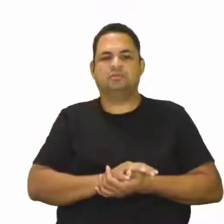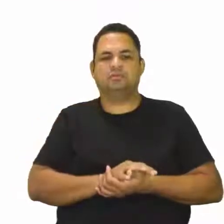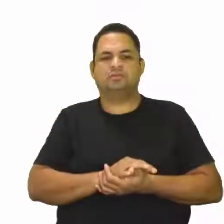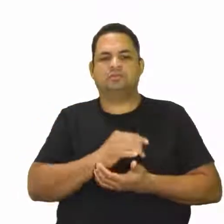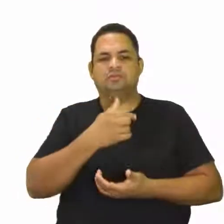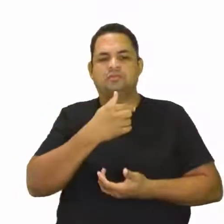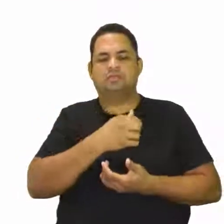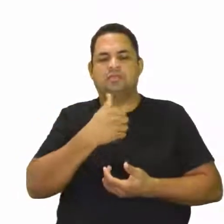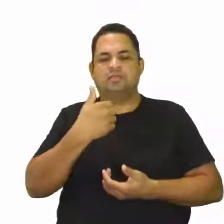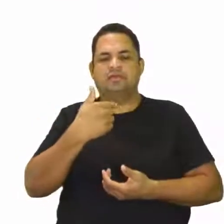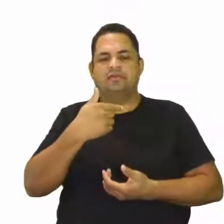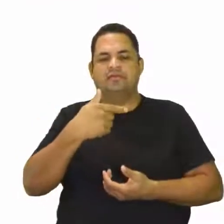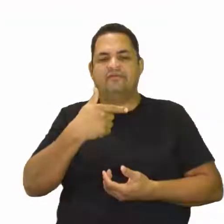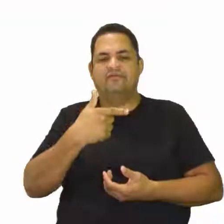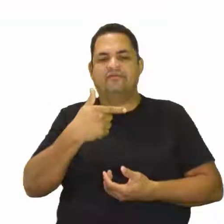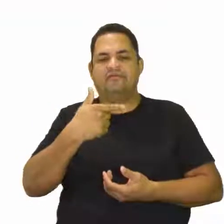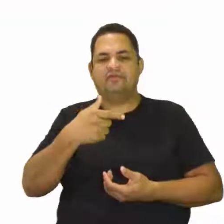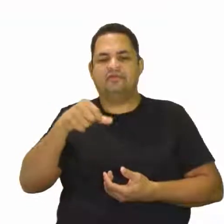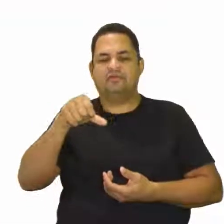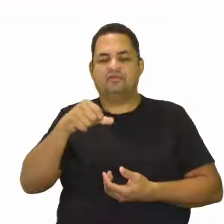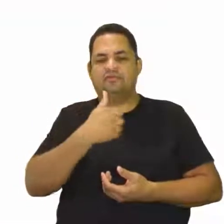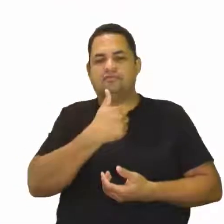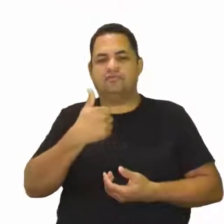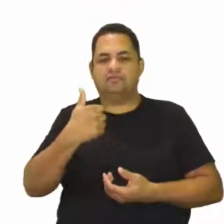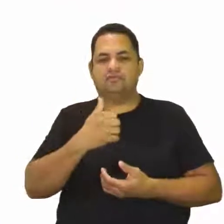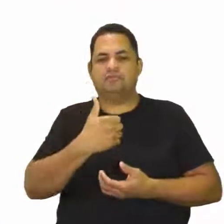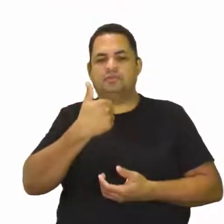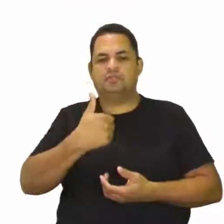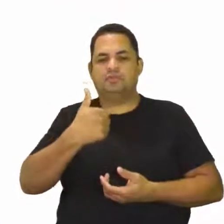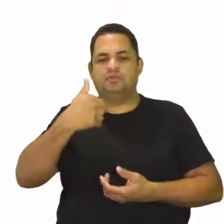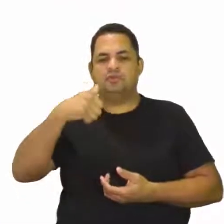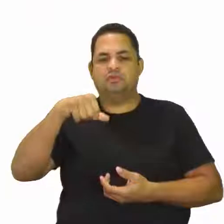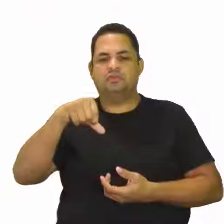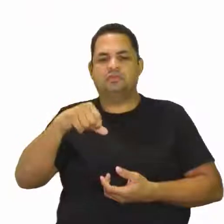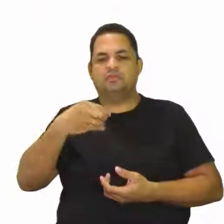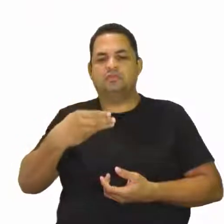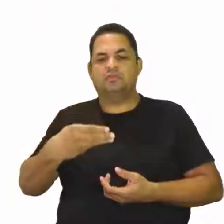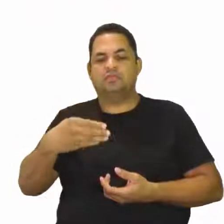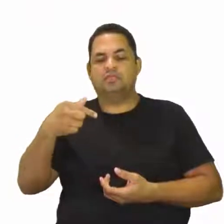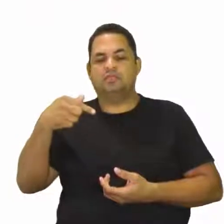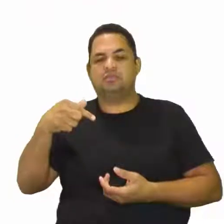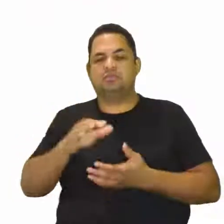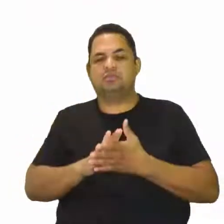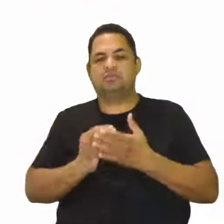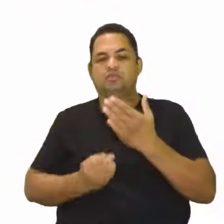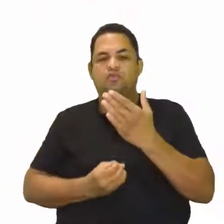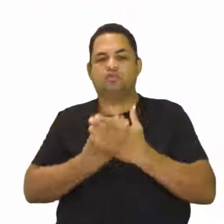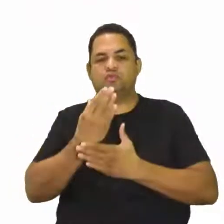de 29 de 11 de 1947. É criado, então,